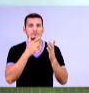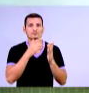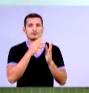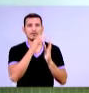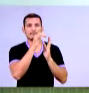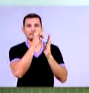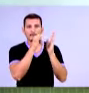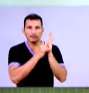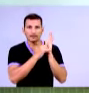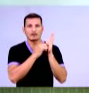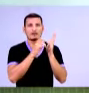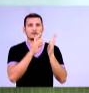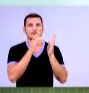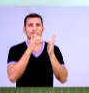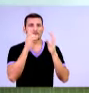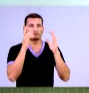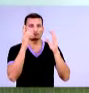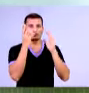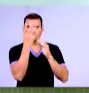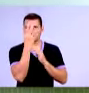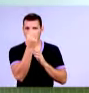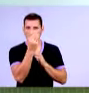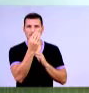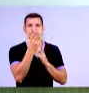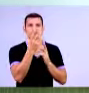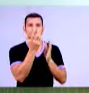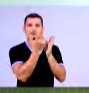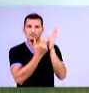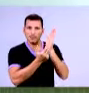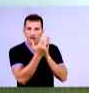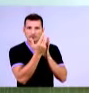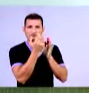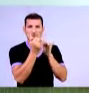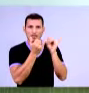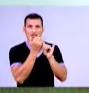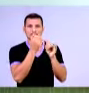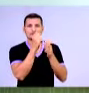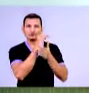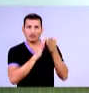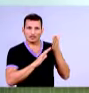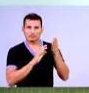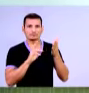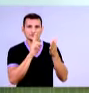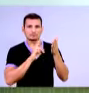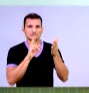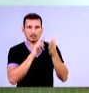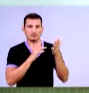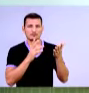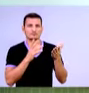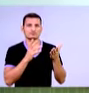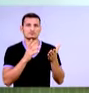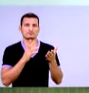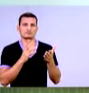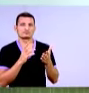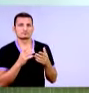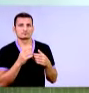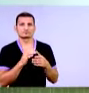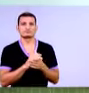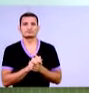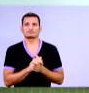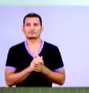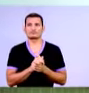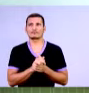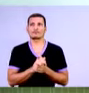indiscriminadamente. Nós não podemos baixar imagens da internet, textos e utilizá-los indiscriminadamente, né?